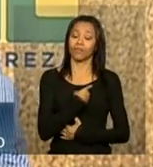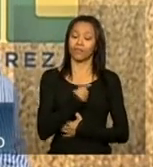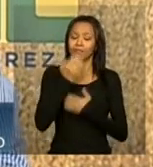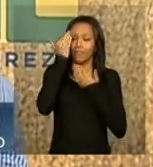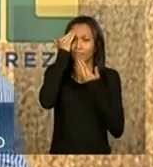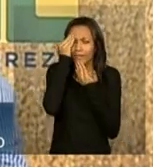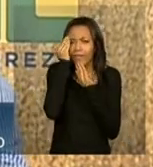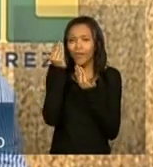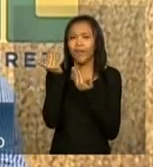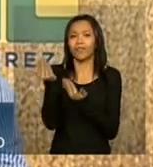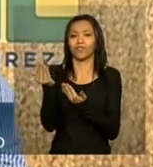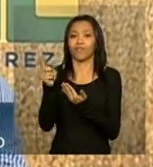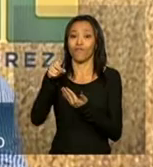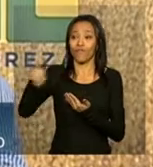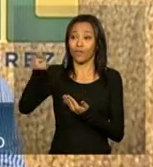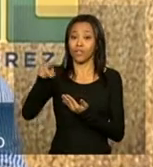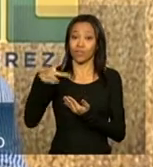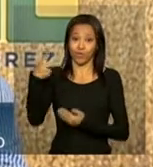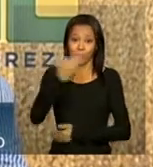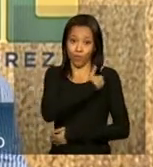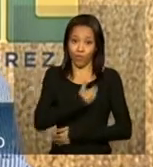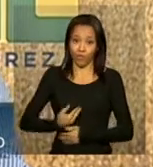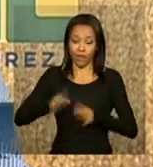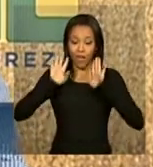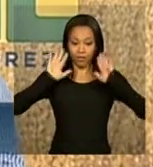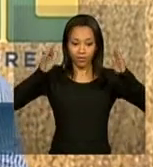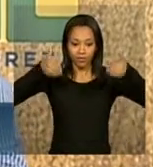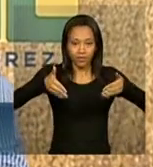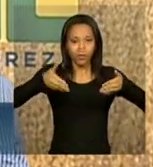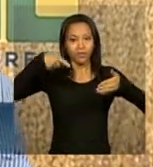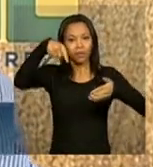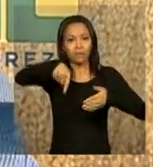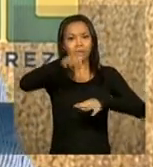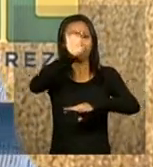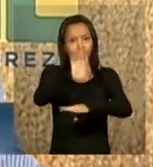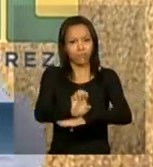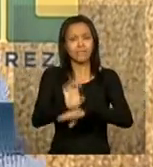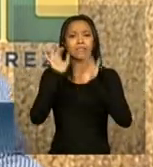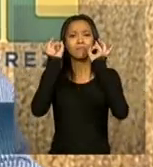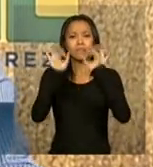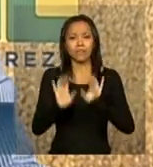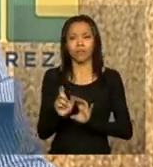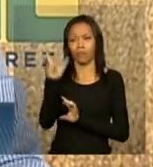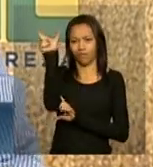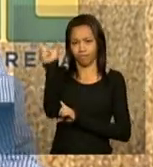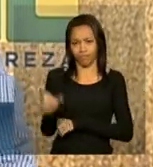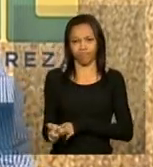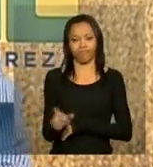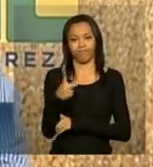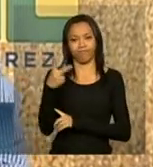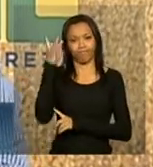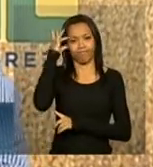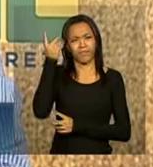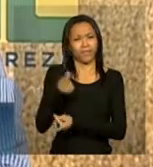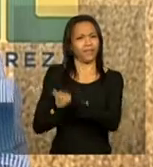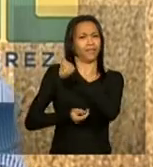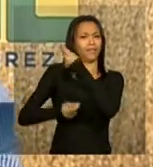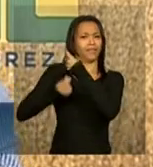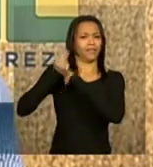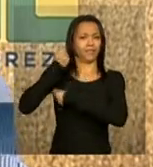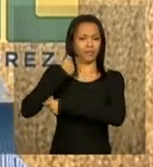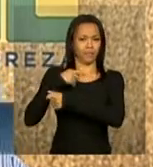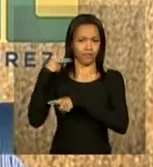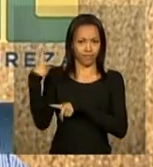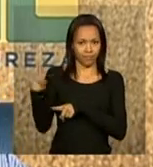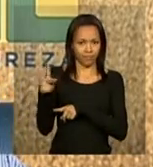pela atenção que recebemos do seu governo, em especial da sua parte, desde os tempos em que a